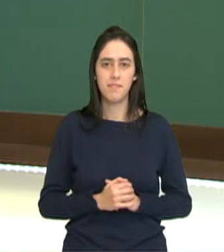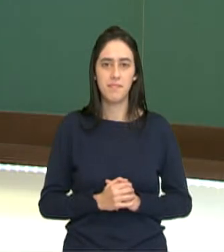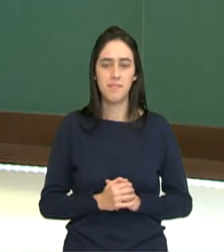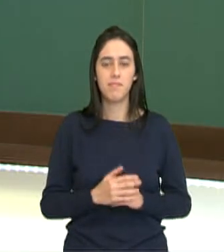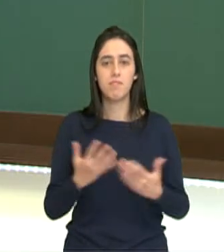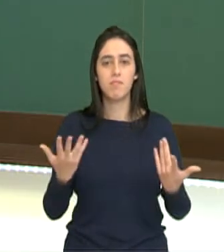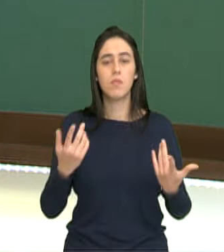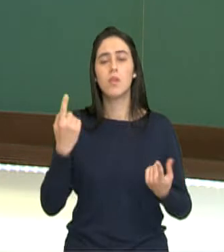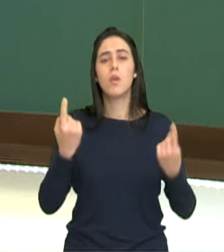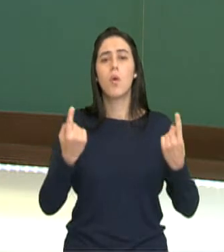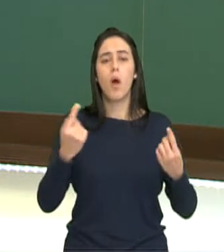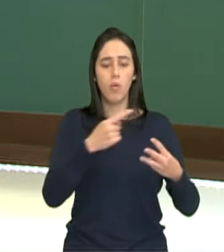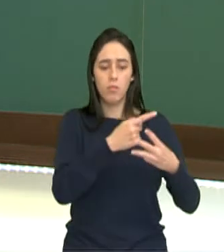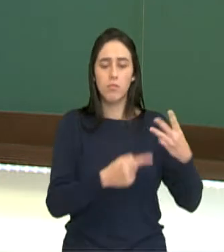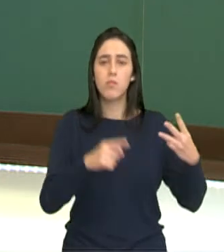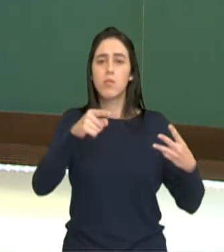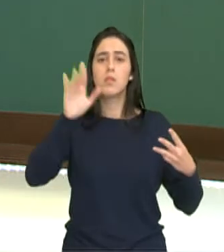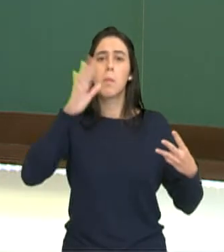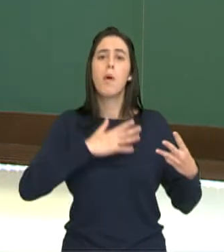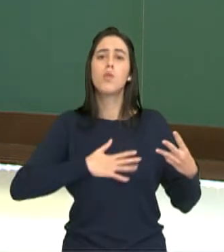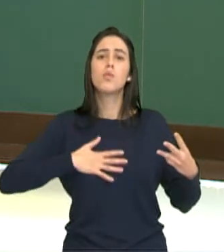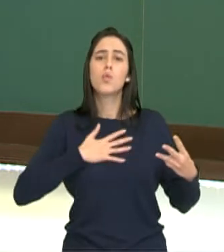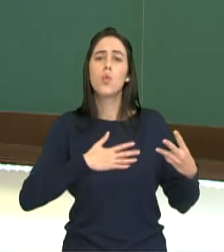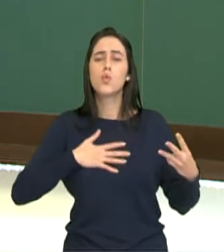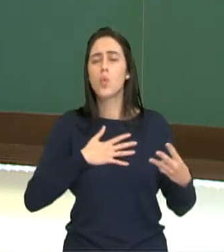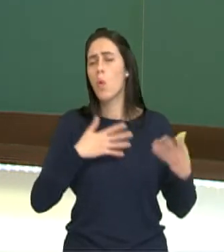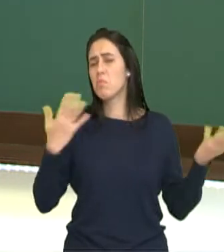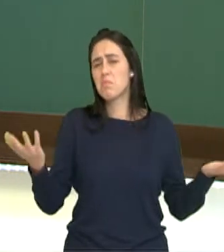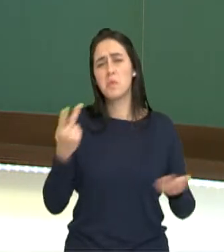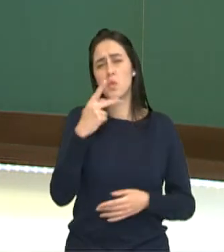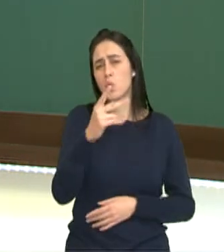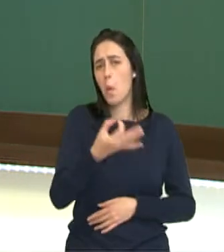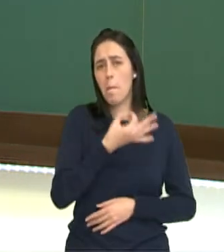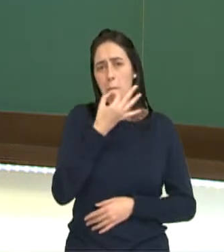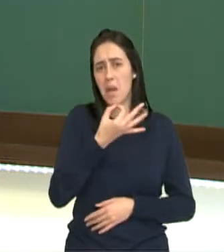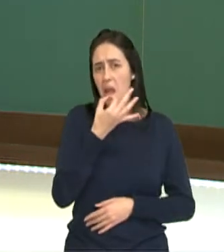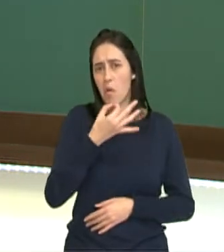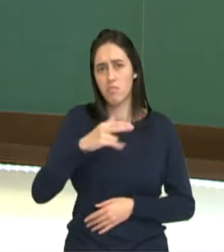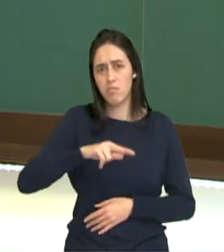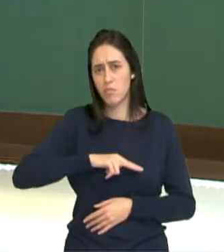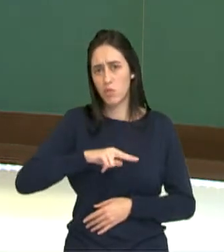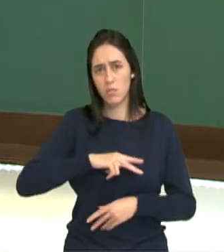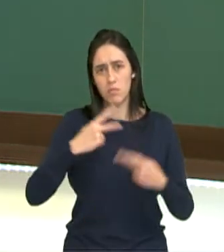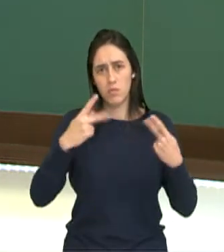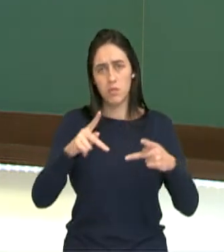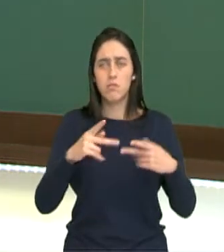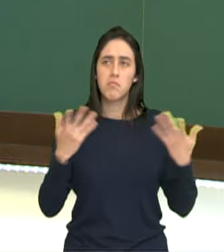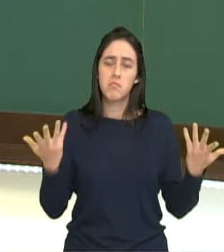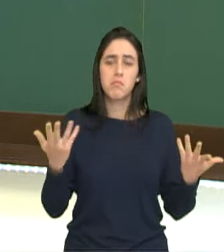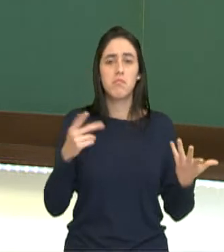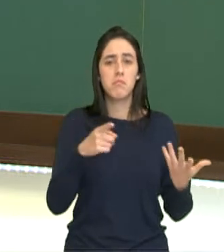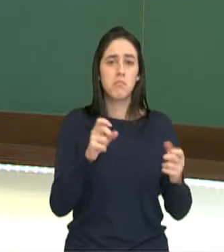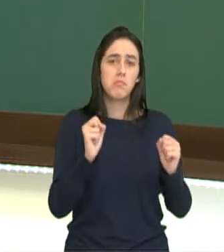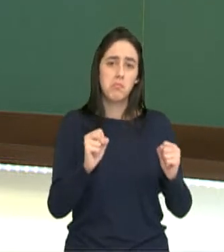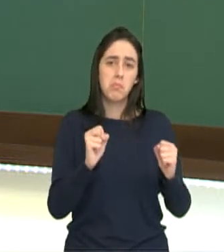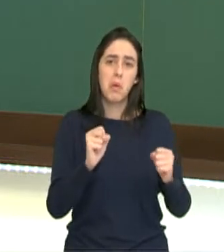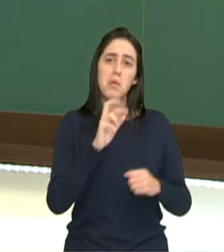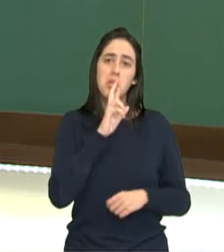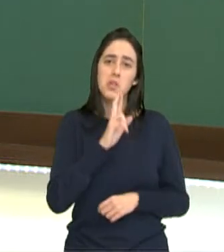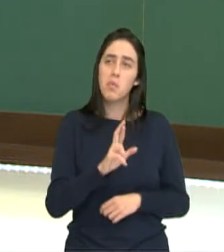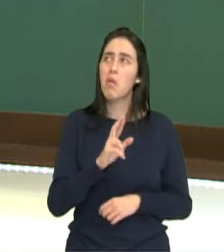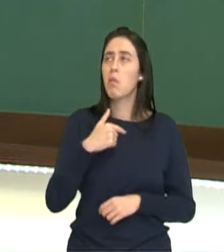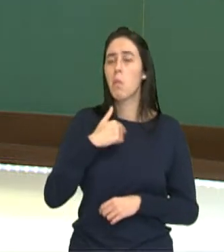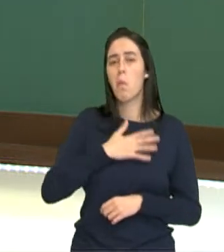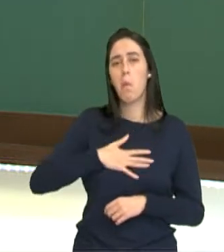trabalho você gostou mais ou menos é muito pessoal, né, pessoal? Mas vocês poderiam dizer aí, né? I like this the most, né? I